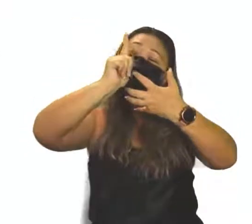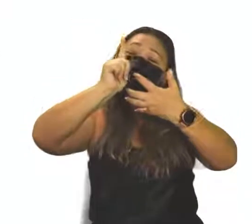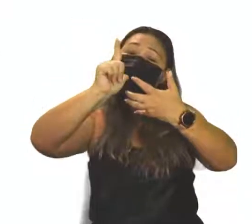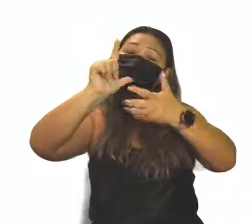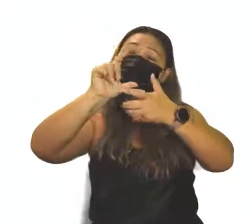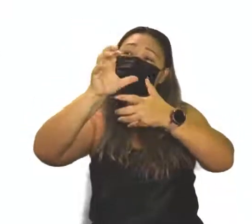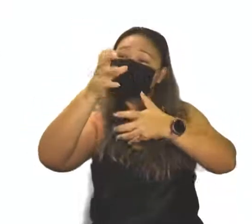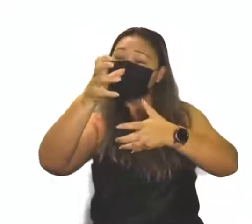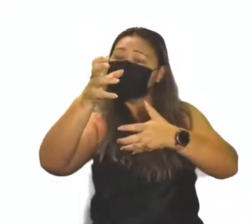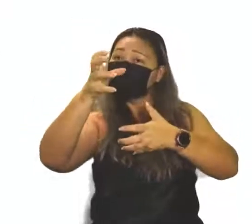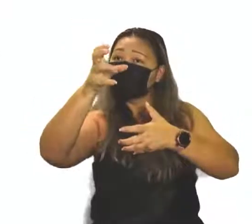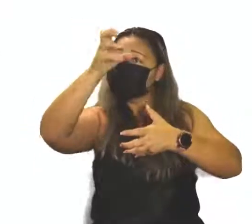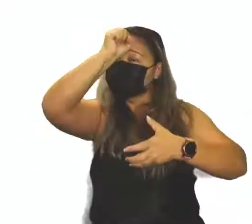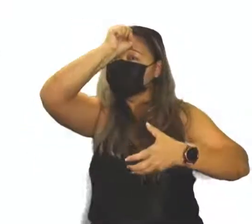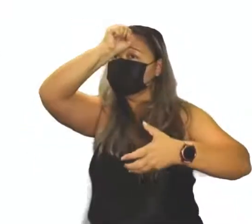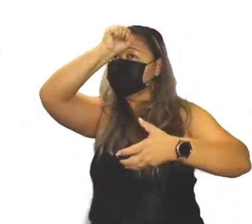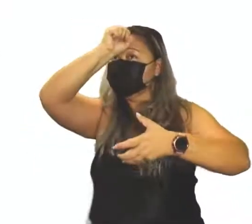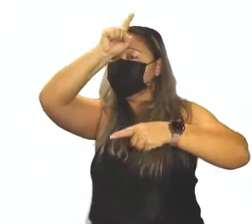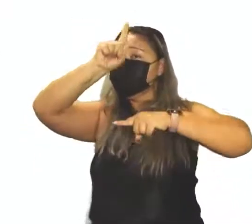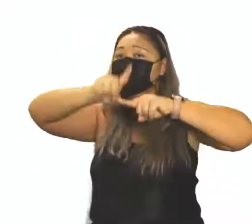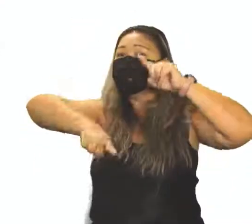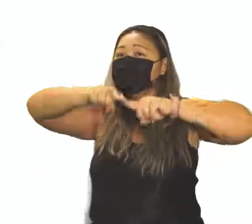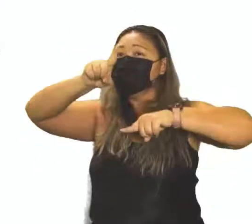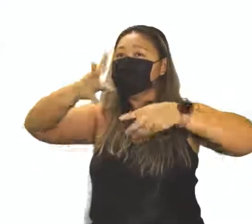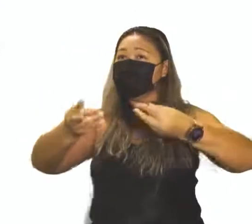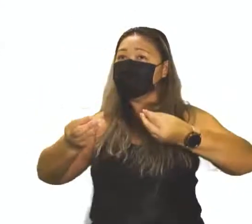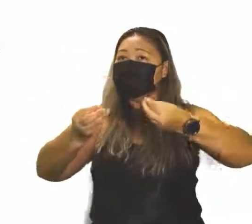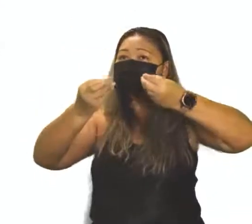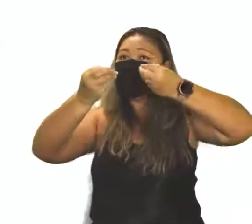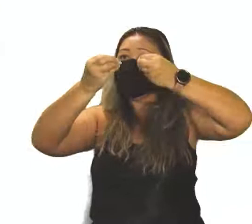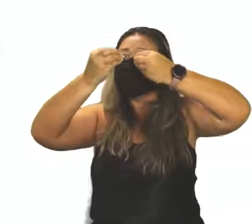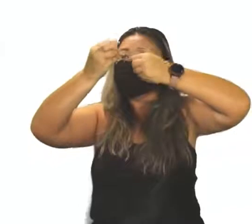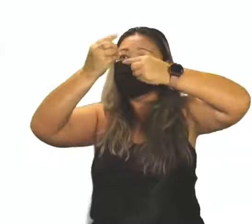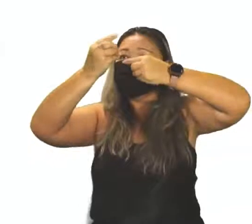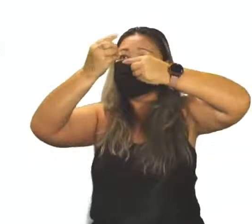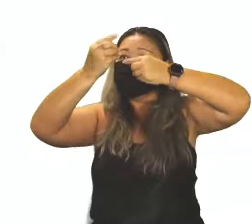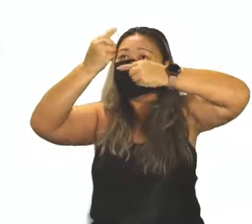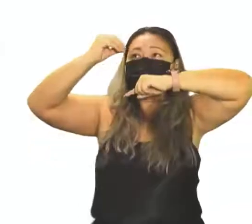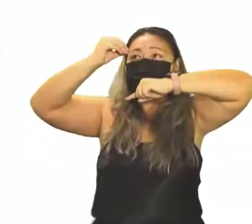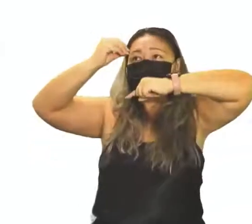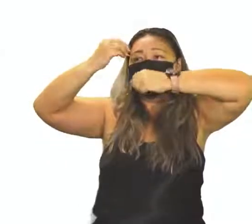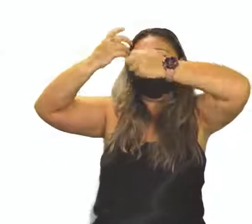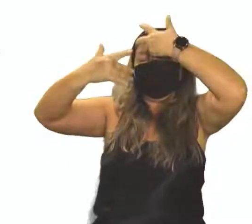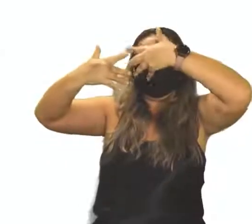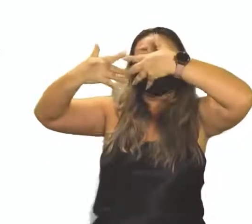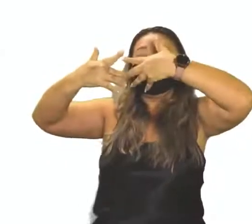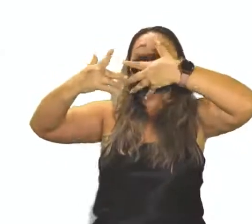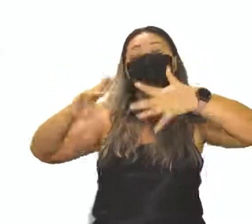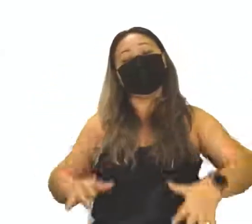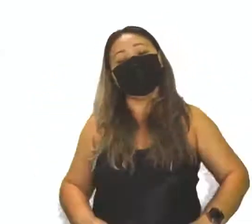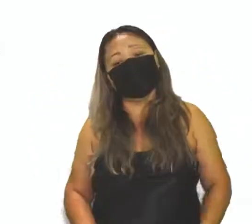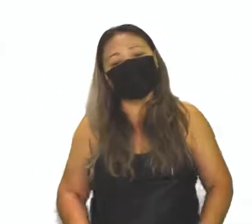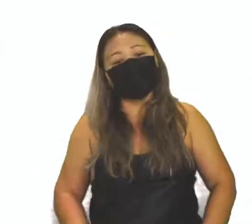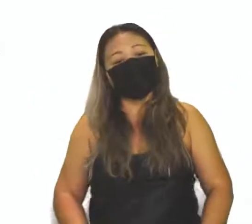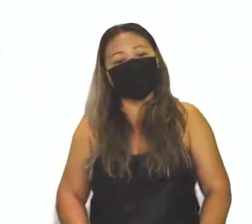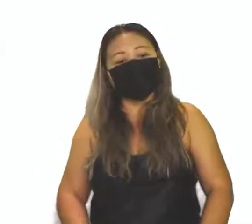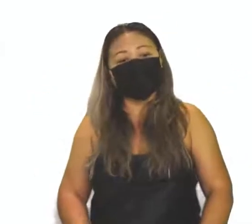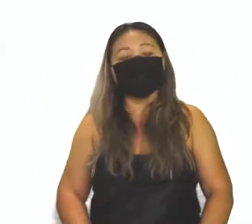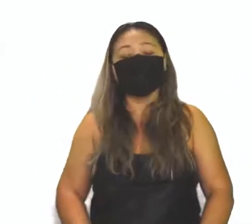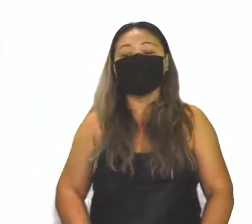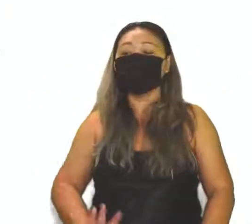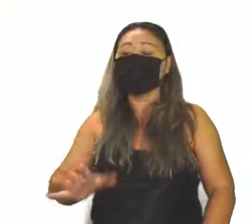objeto. Olha, eu estou aqui, né? Nesse ponto, aqui é o objeto.